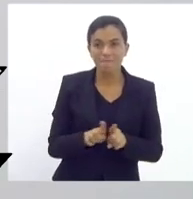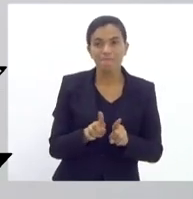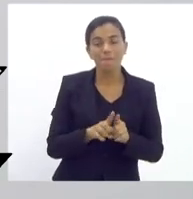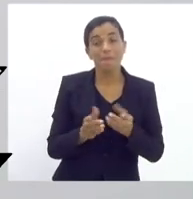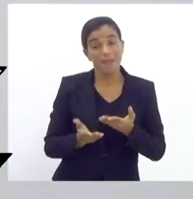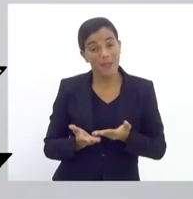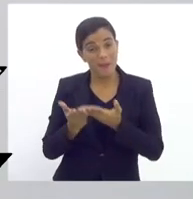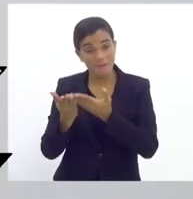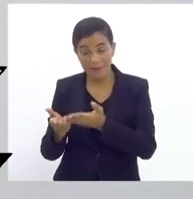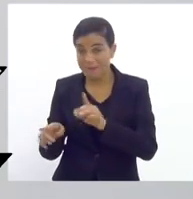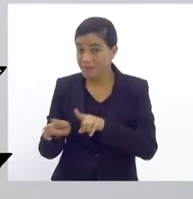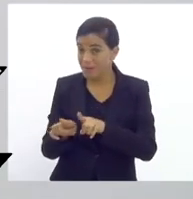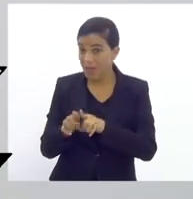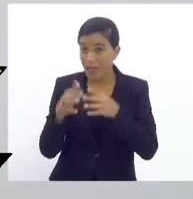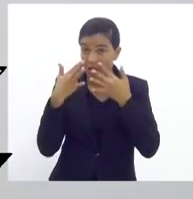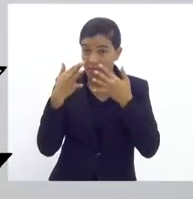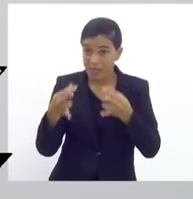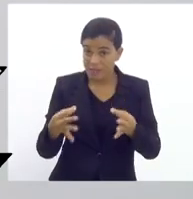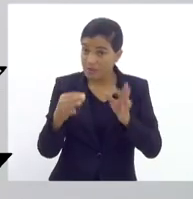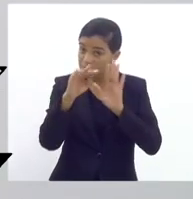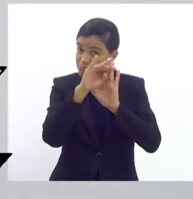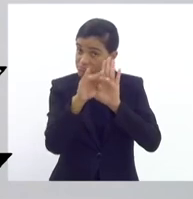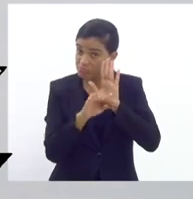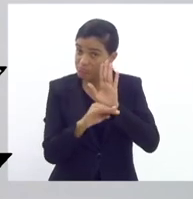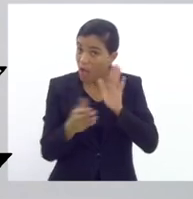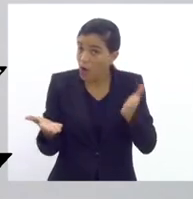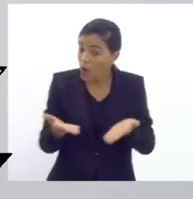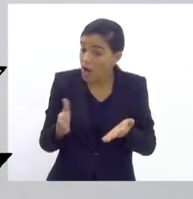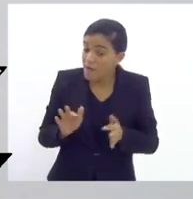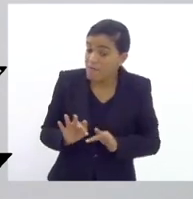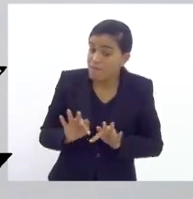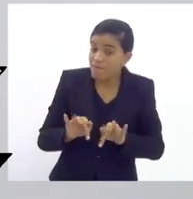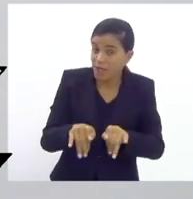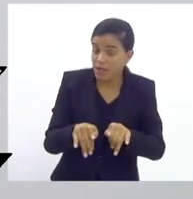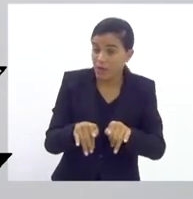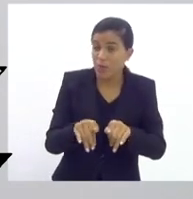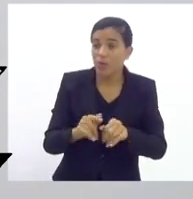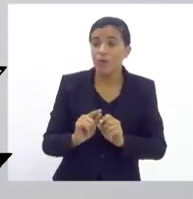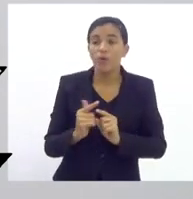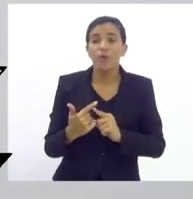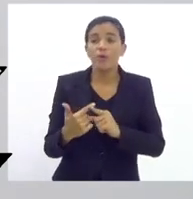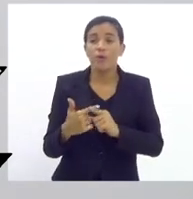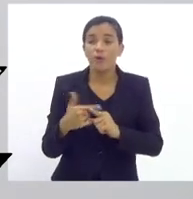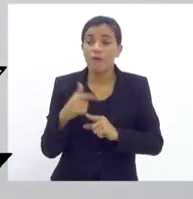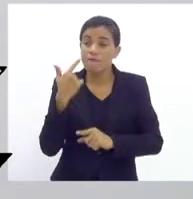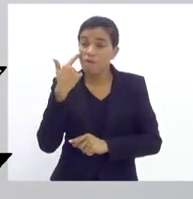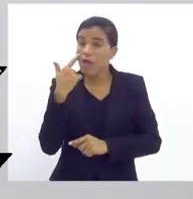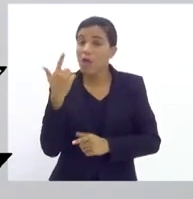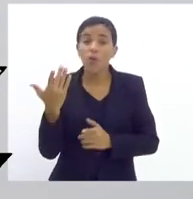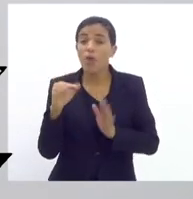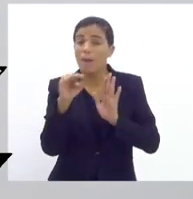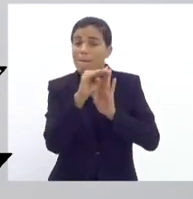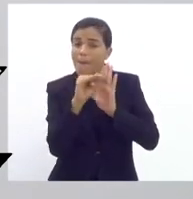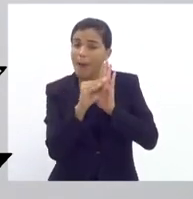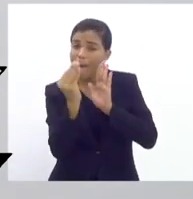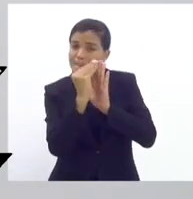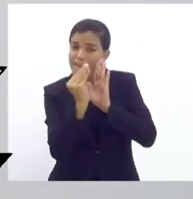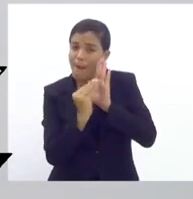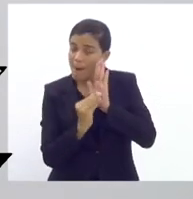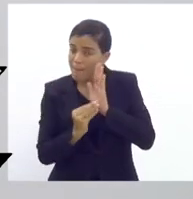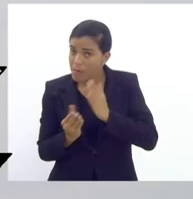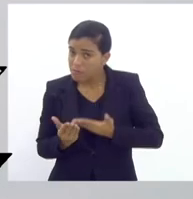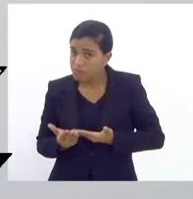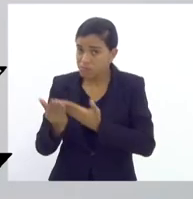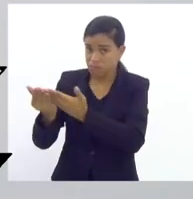encaminhamentos e peço a atenção gente é reta final agora é importante ouvir os encaminhamentos para crescer qualquer